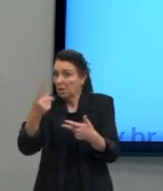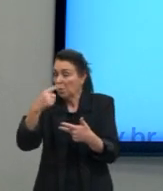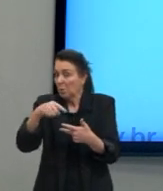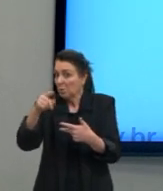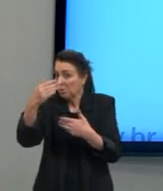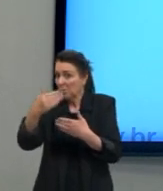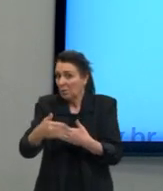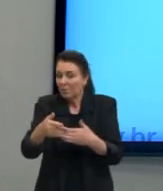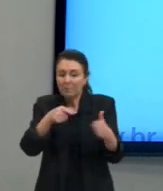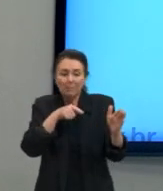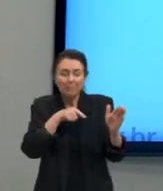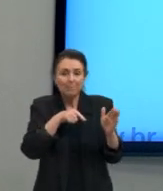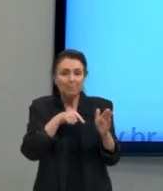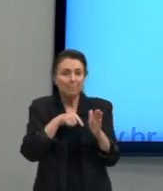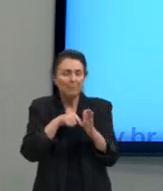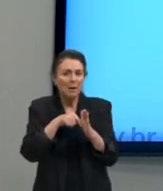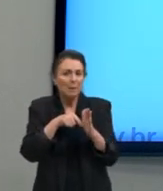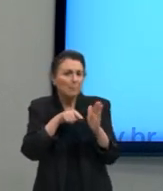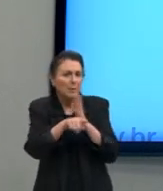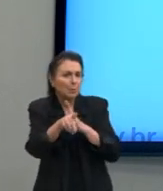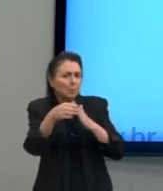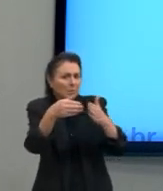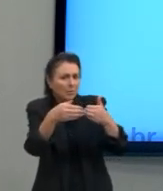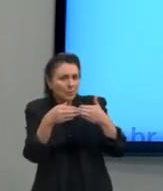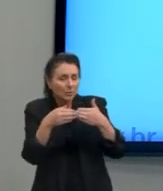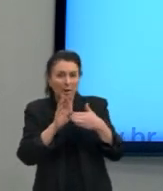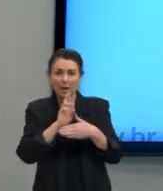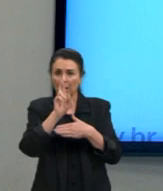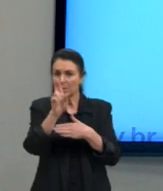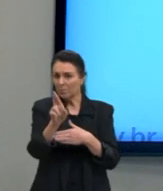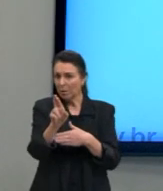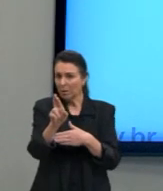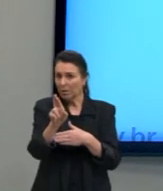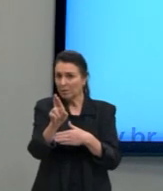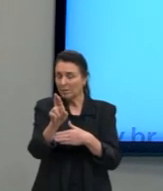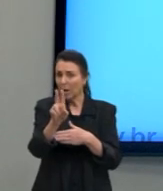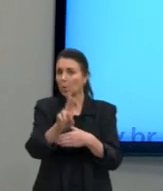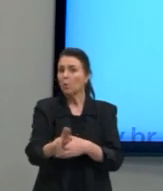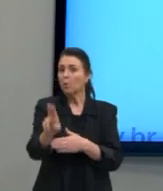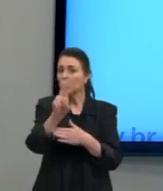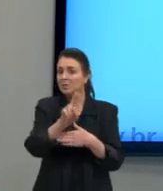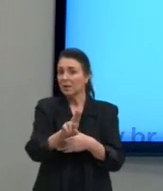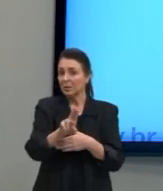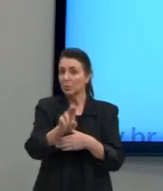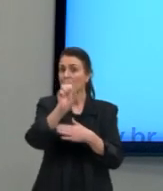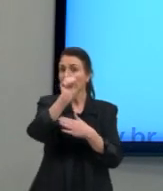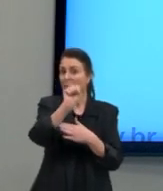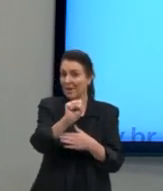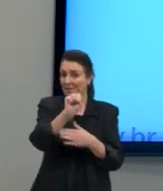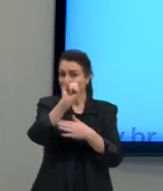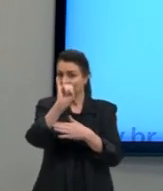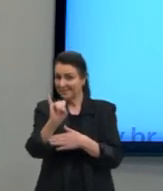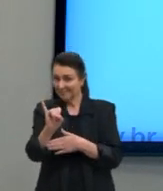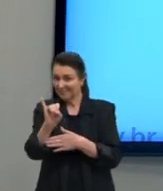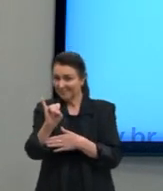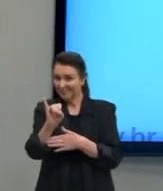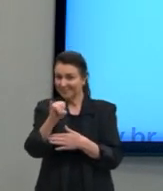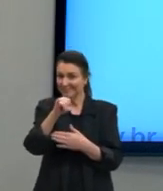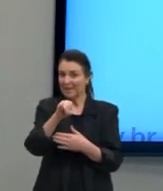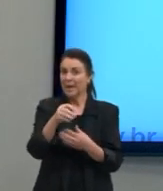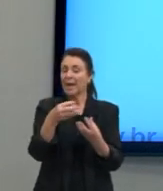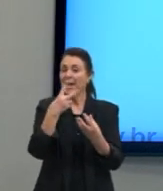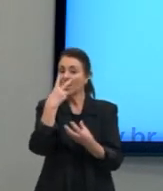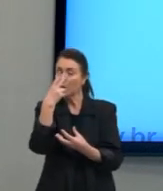for solicitado o quê resposta final será no sistema internacional de unidades